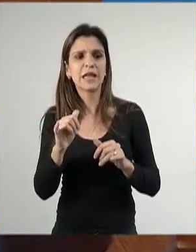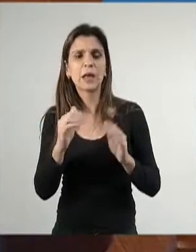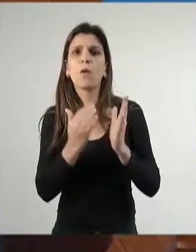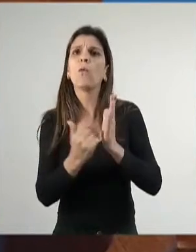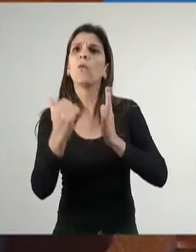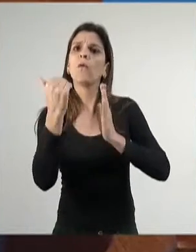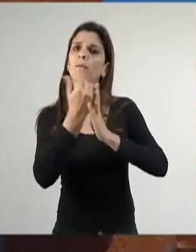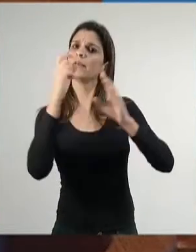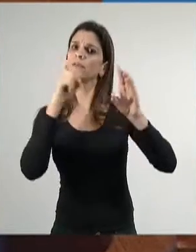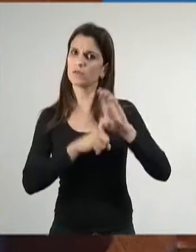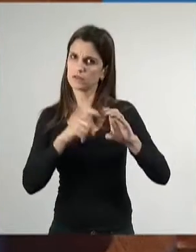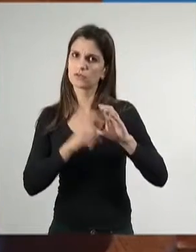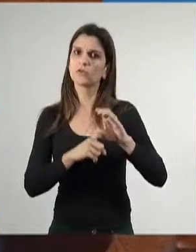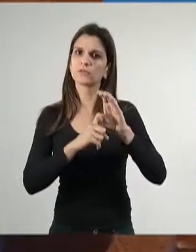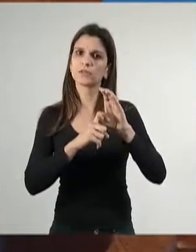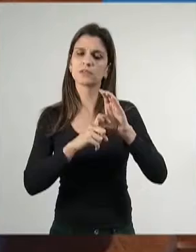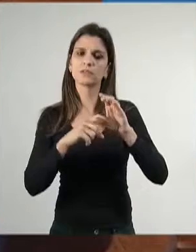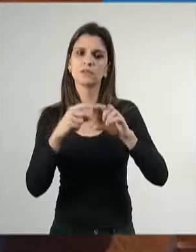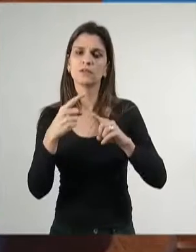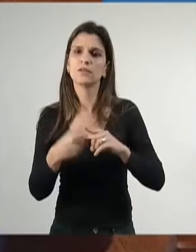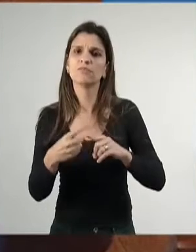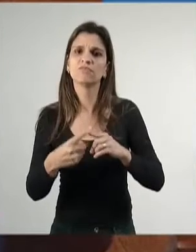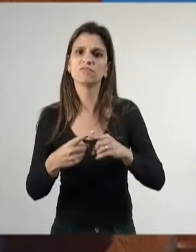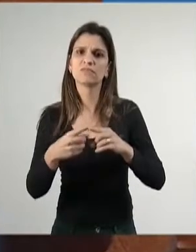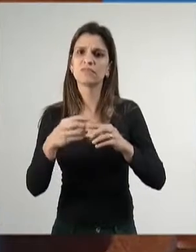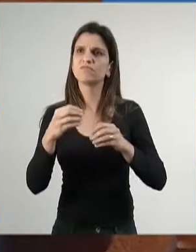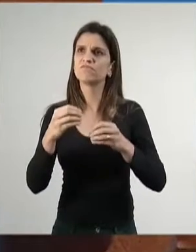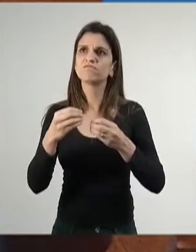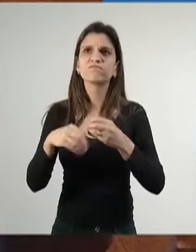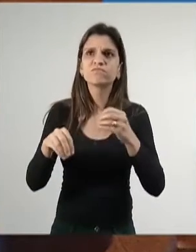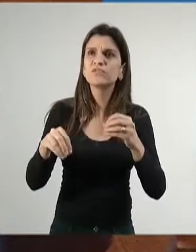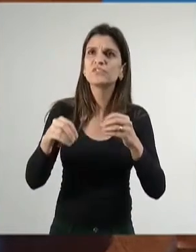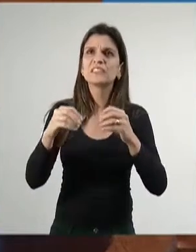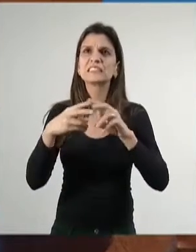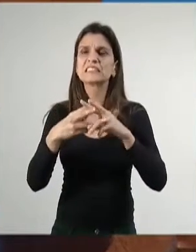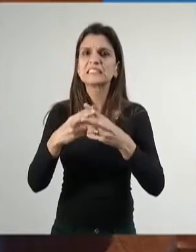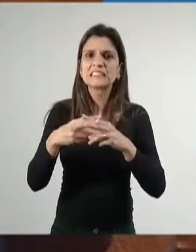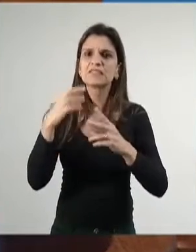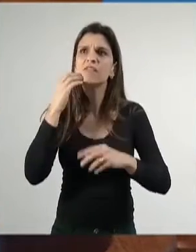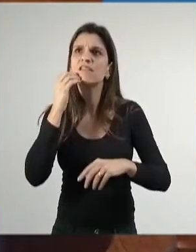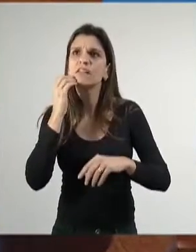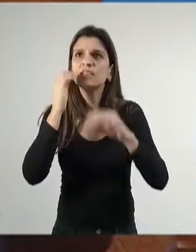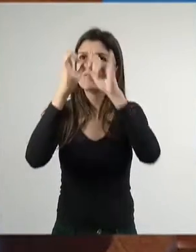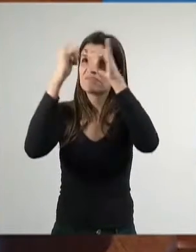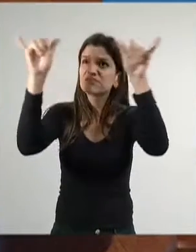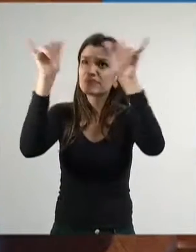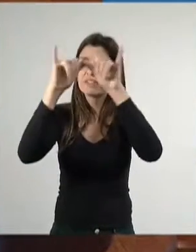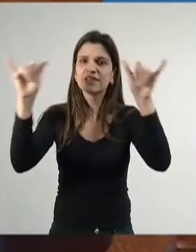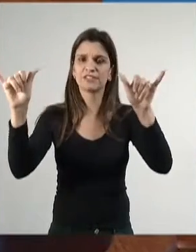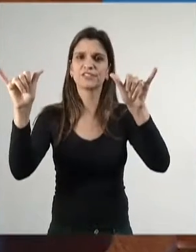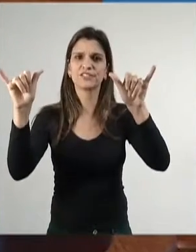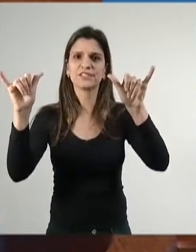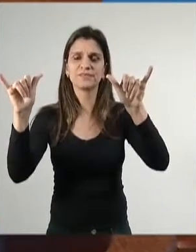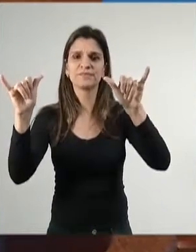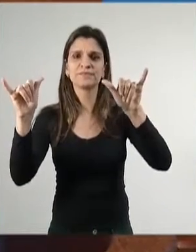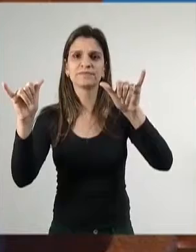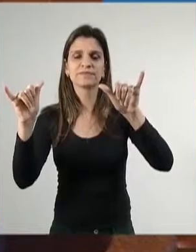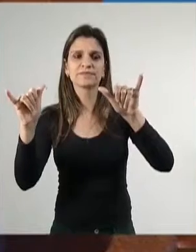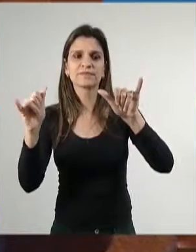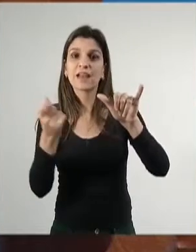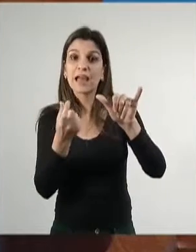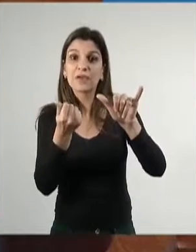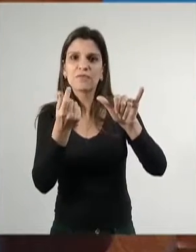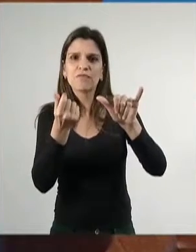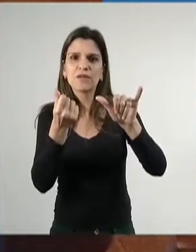velhas e que não têm mais condições de uso e que podem sobrecarregar a energia que chega até a